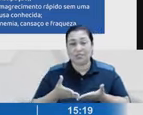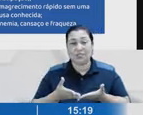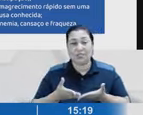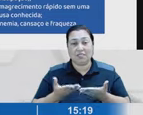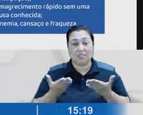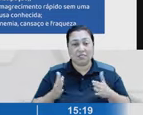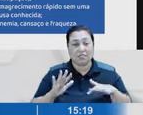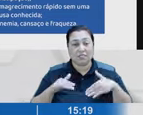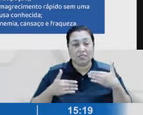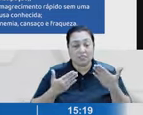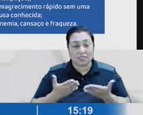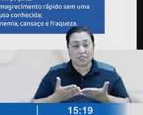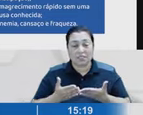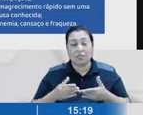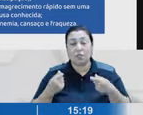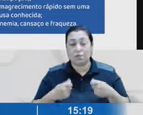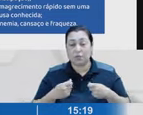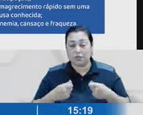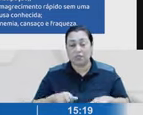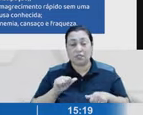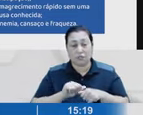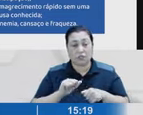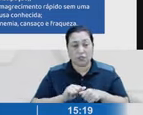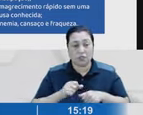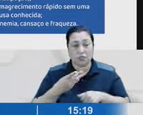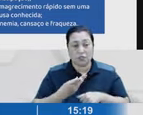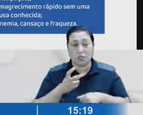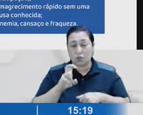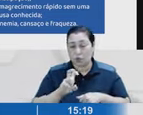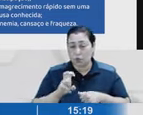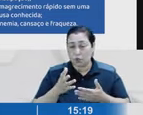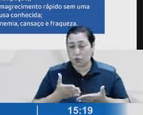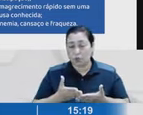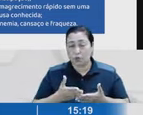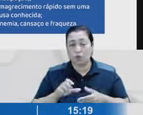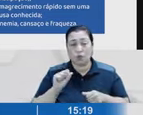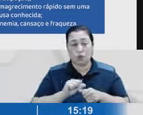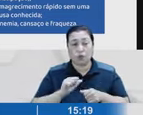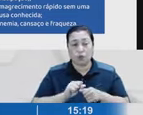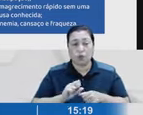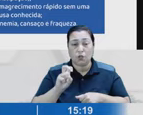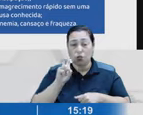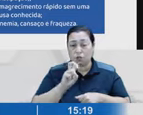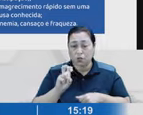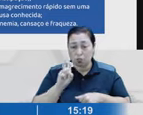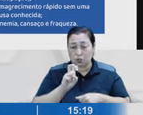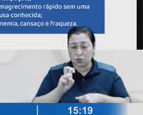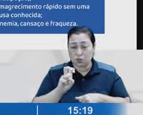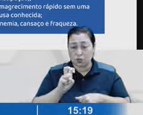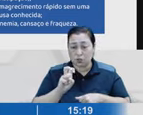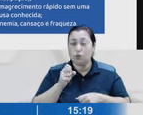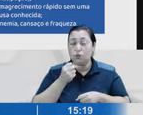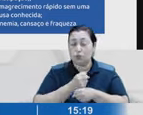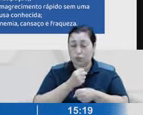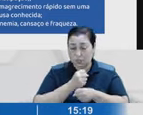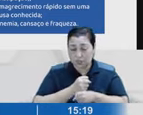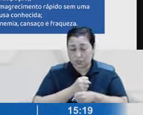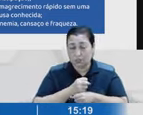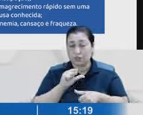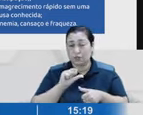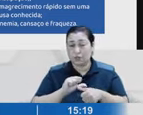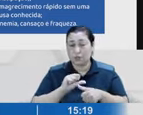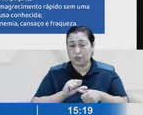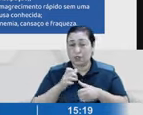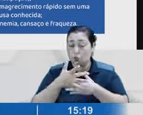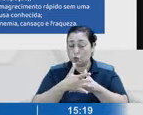Tá? Então, tem que ser feito aos 45, e o ideal é que se repita a cada 5 anos. Né? Essa é a